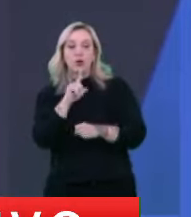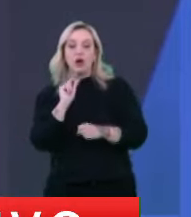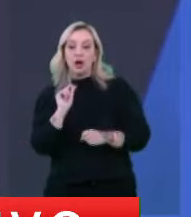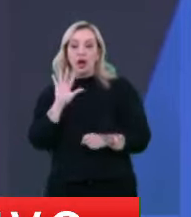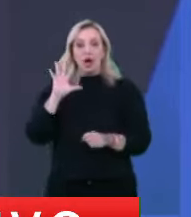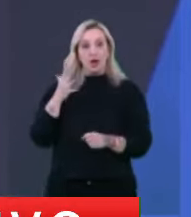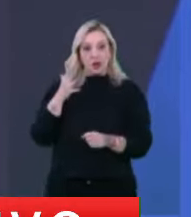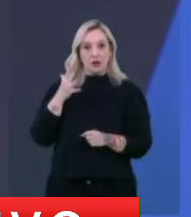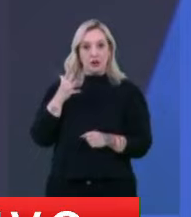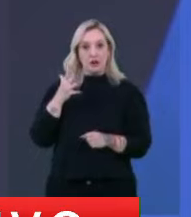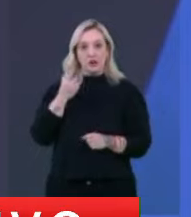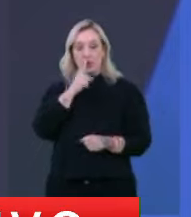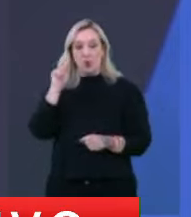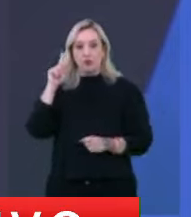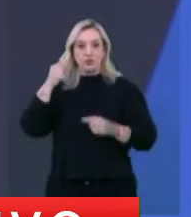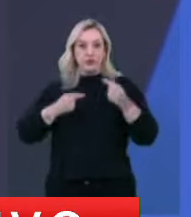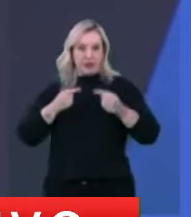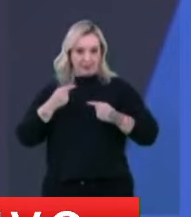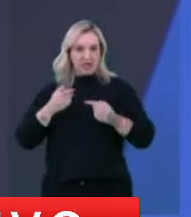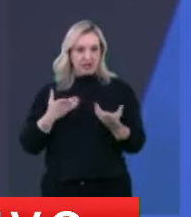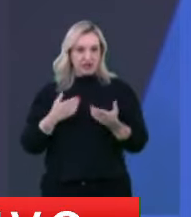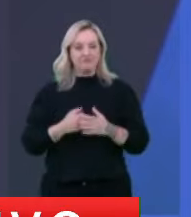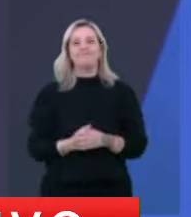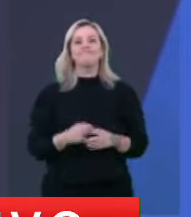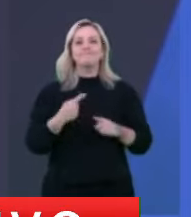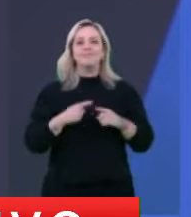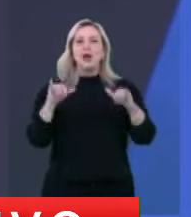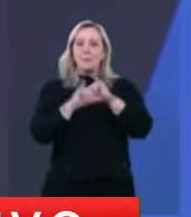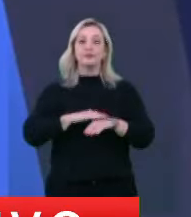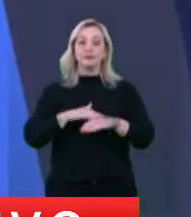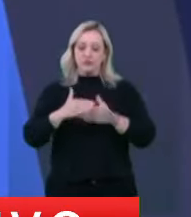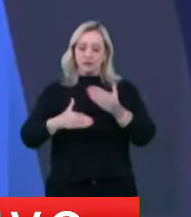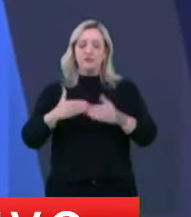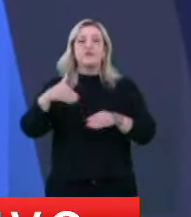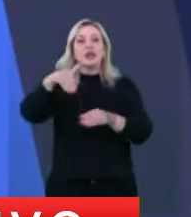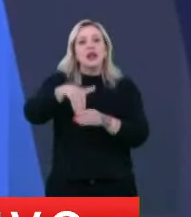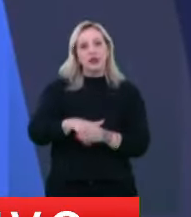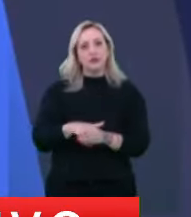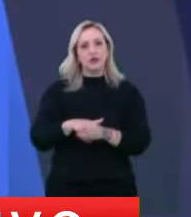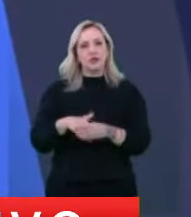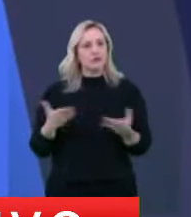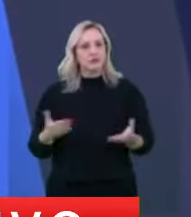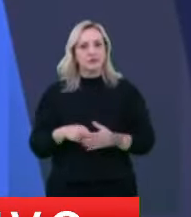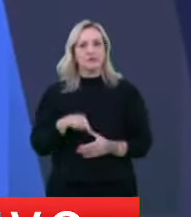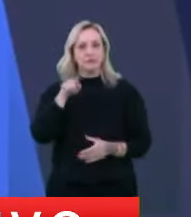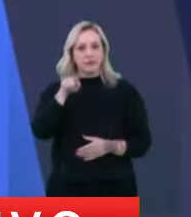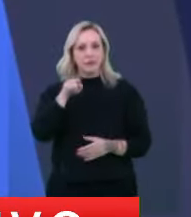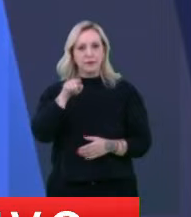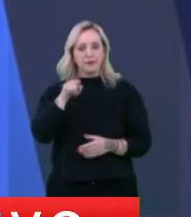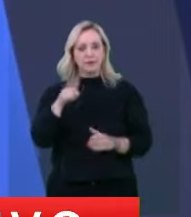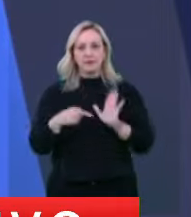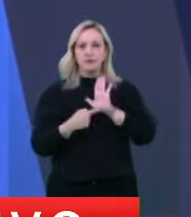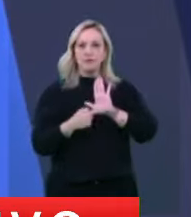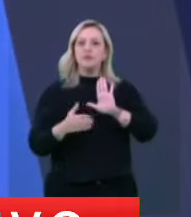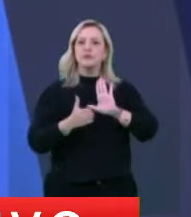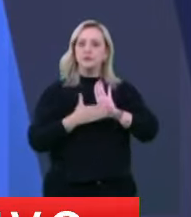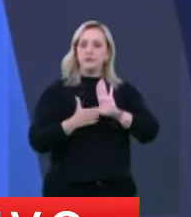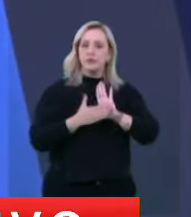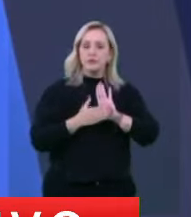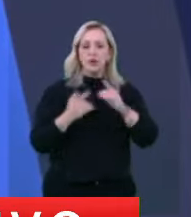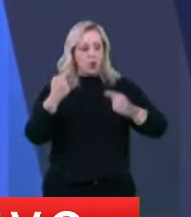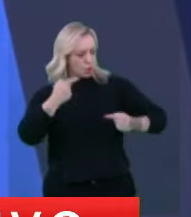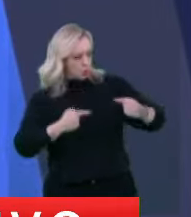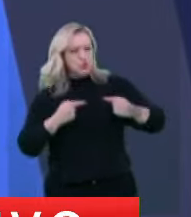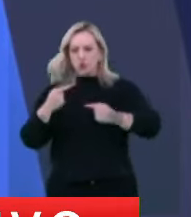trabalhadores sem teto aqui em São Paulo referentes a polêmicas também envolvendo invasões e ocupações por parte do movimento ah